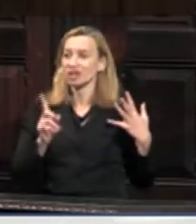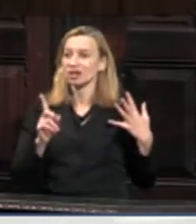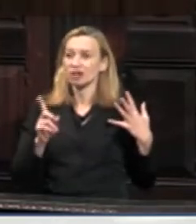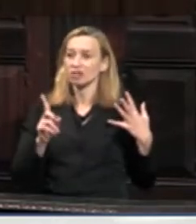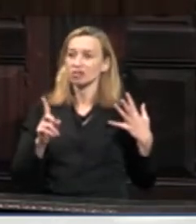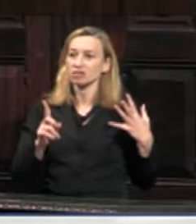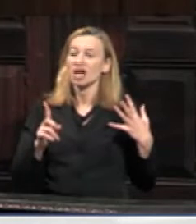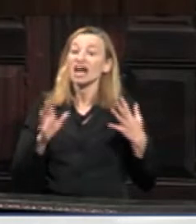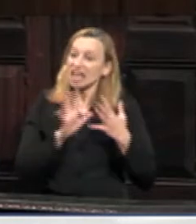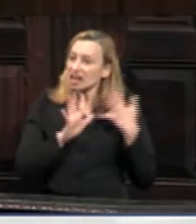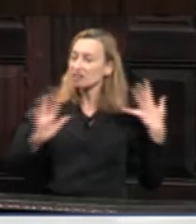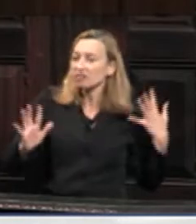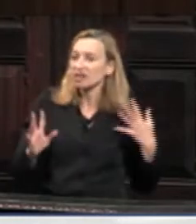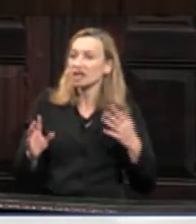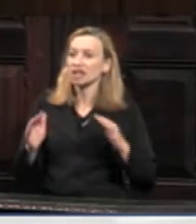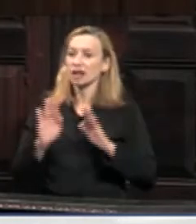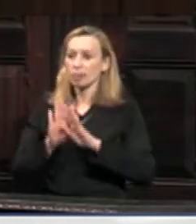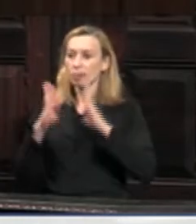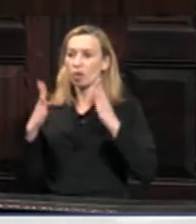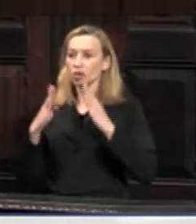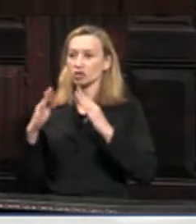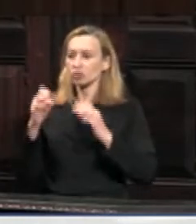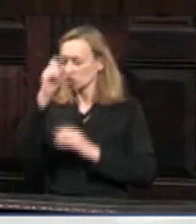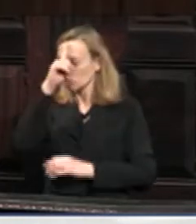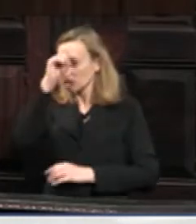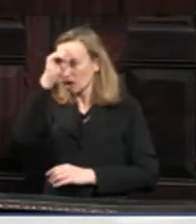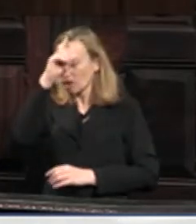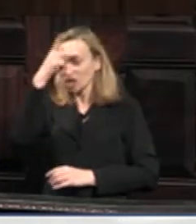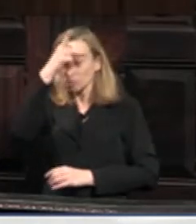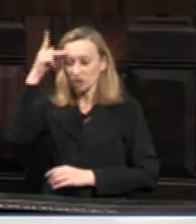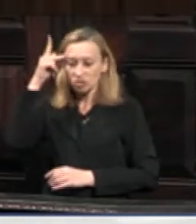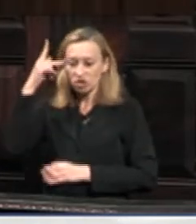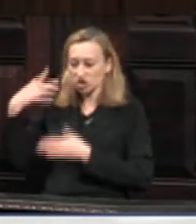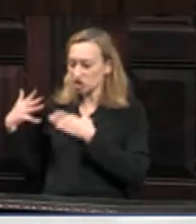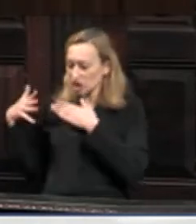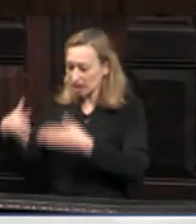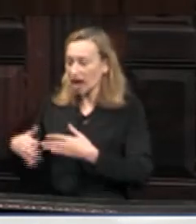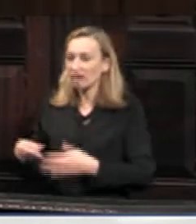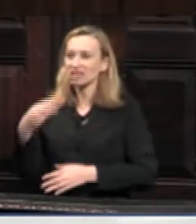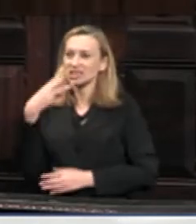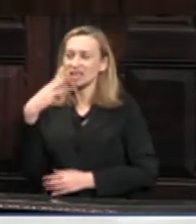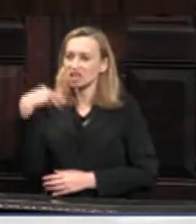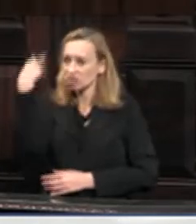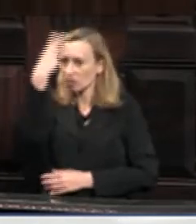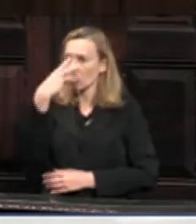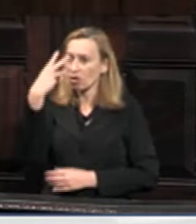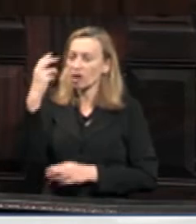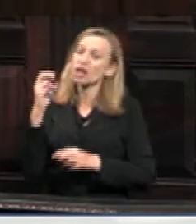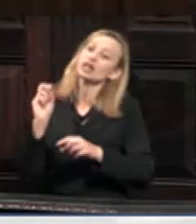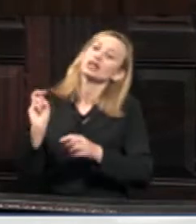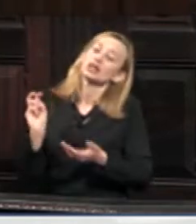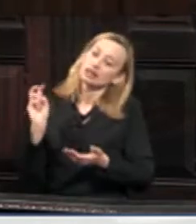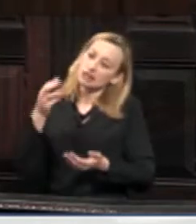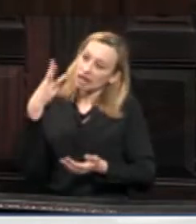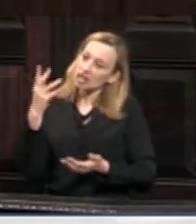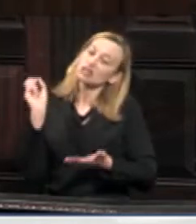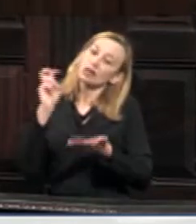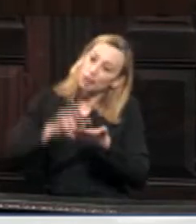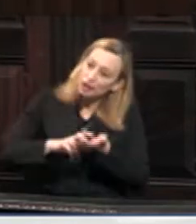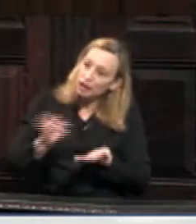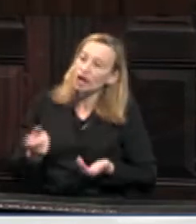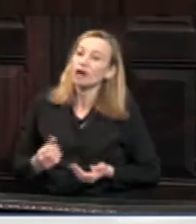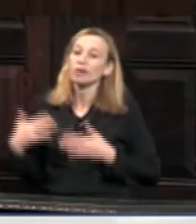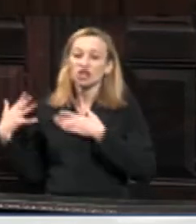dos hospitais, onde as pessoas chegavam às 2, 3 horas da manhã para arranjar um número para